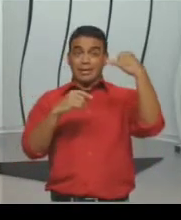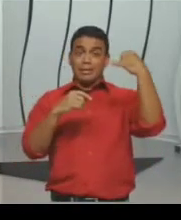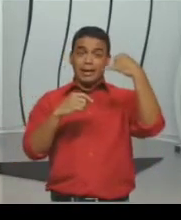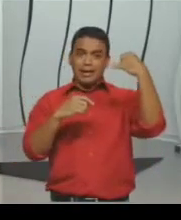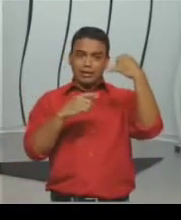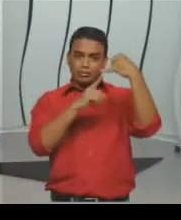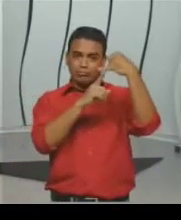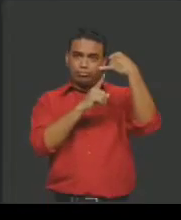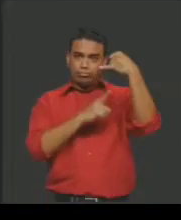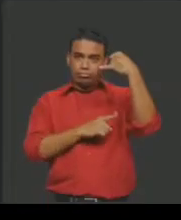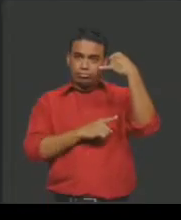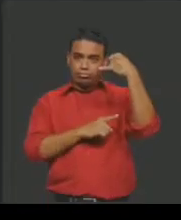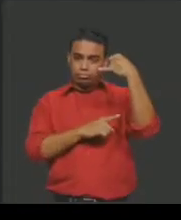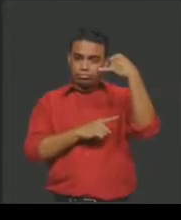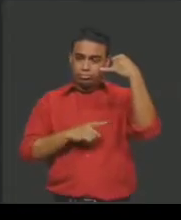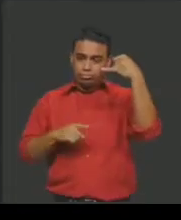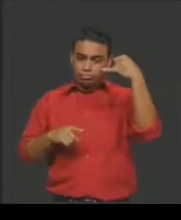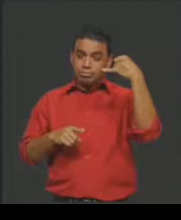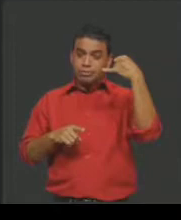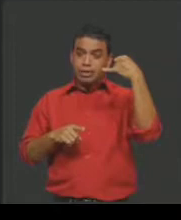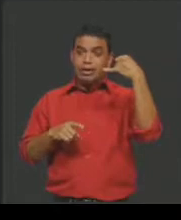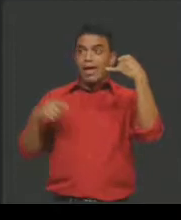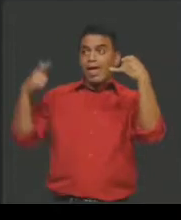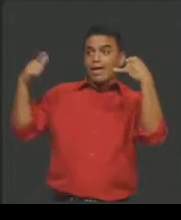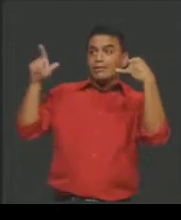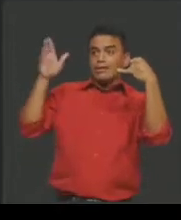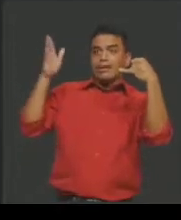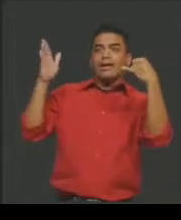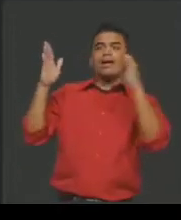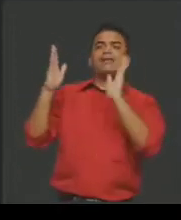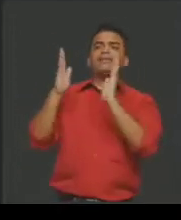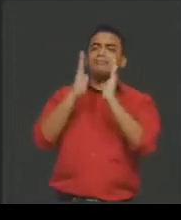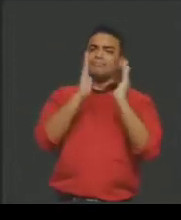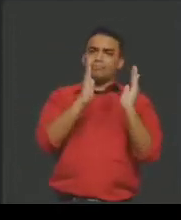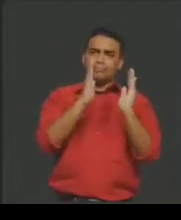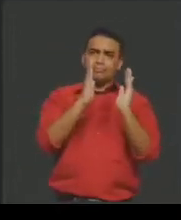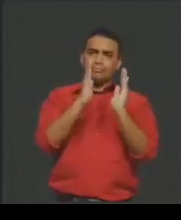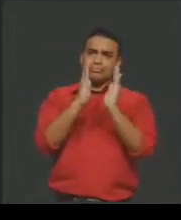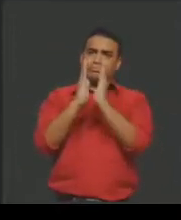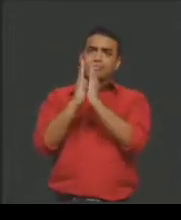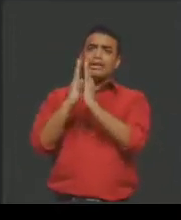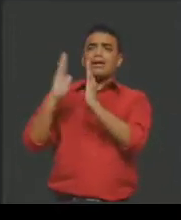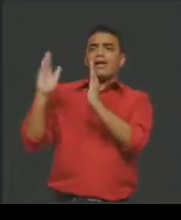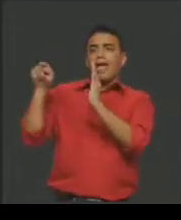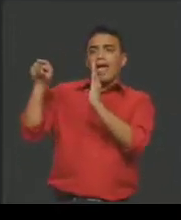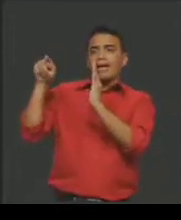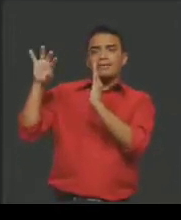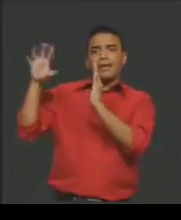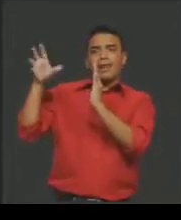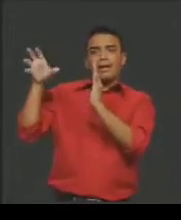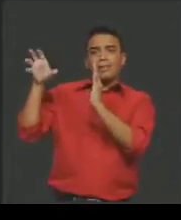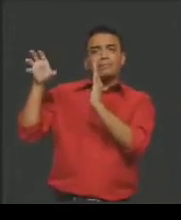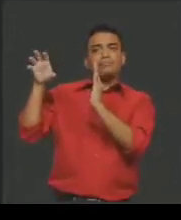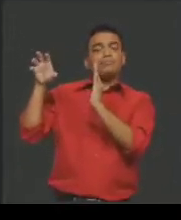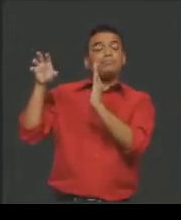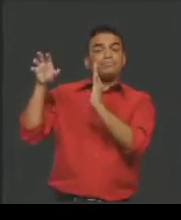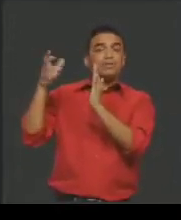Queimamos essa lâmpada aqui agora, ó. Pronto, queimou. Os elétrons vão poder fazer o seguinte